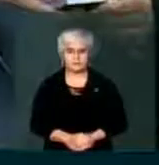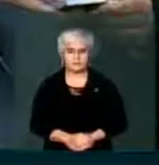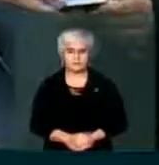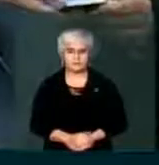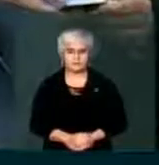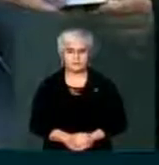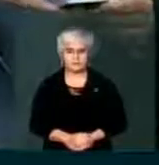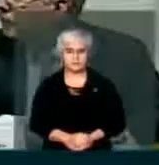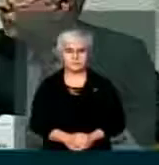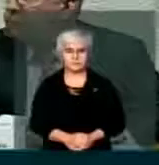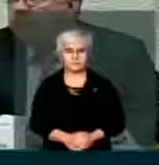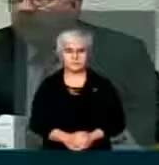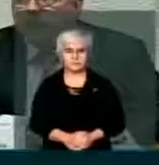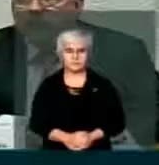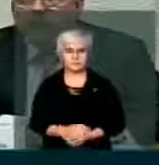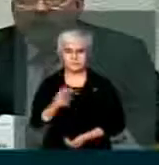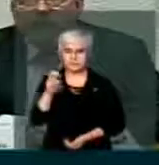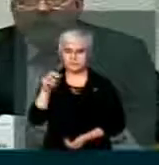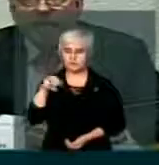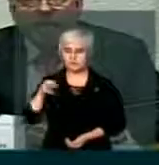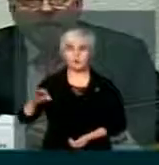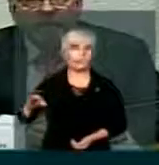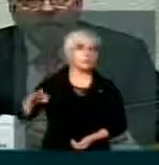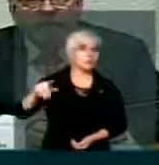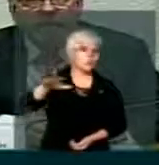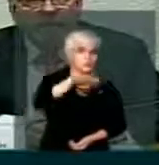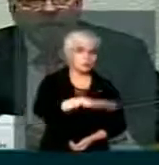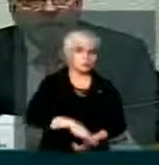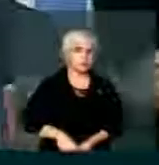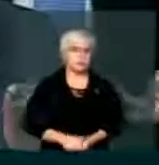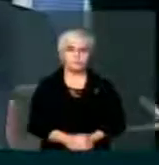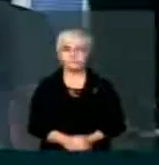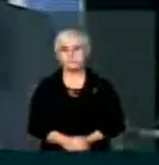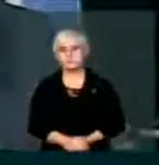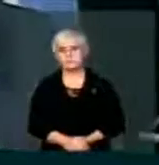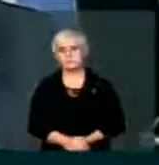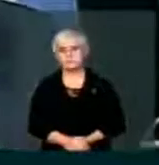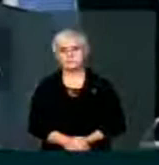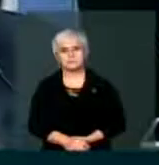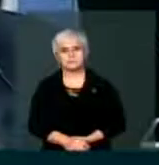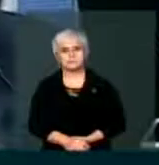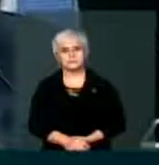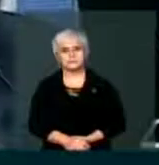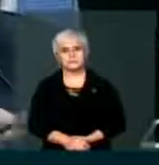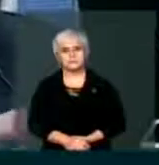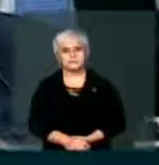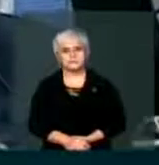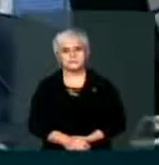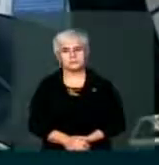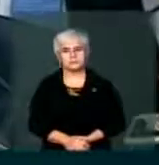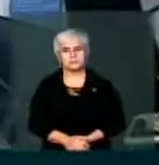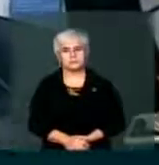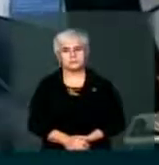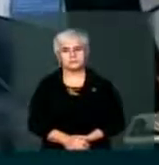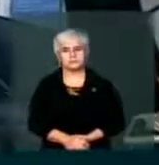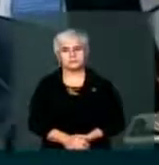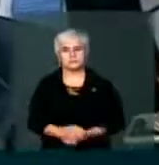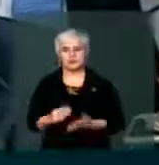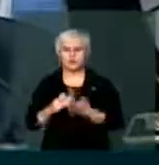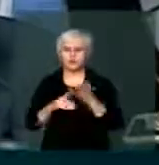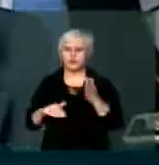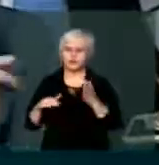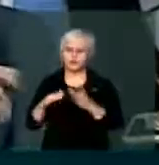calado. Com a palavra agora, o deputado Onyx Lorenzoni, do Democratas do Rio Grande do Sul. Que me abasteceu